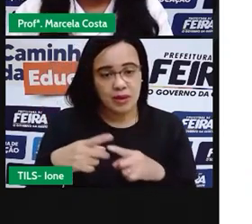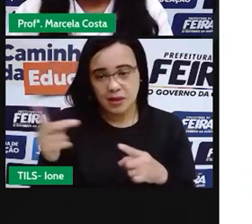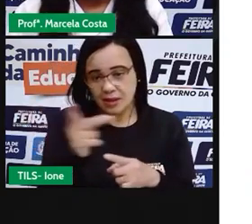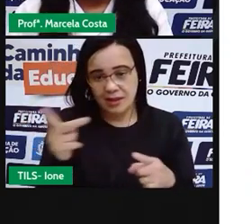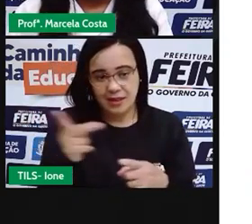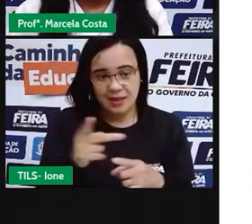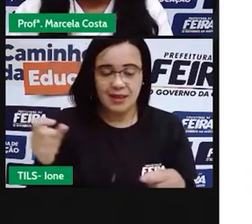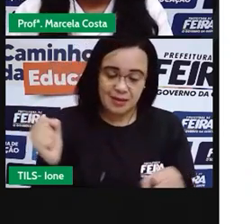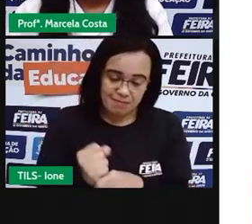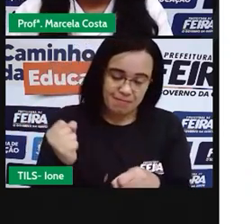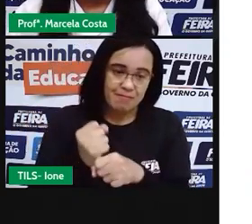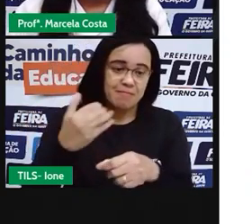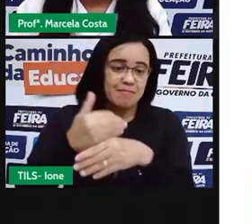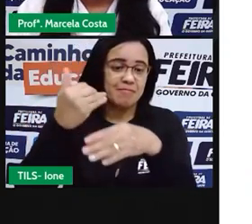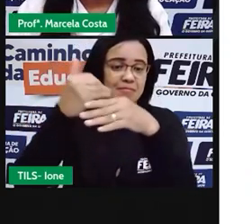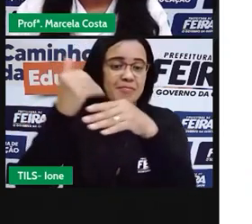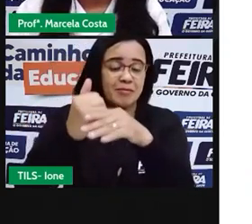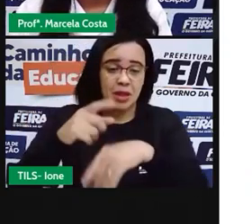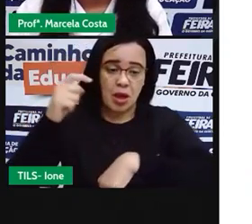Nossa Senhora dos Remédios.